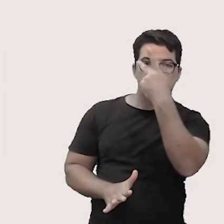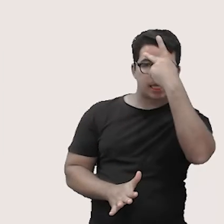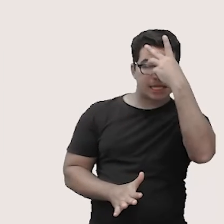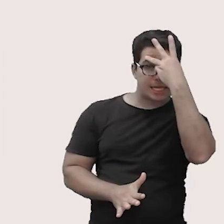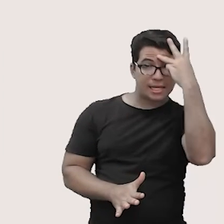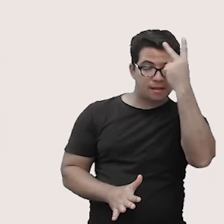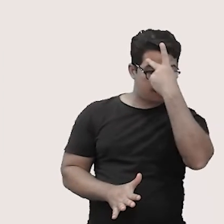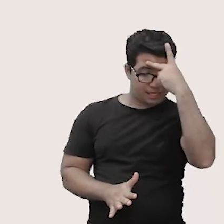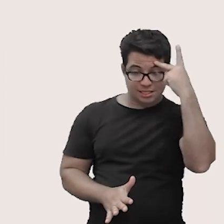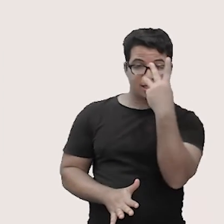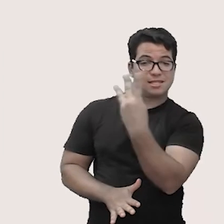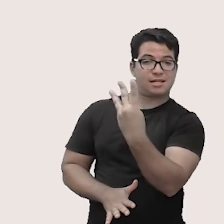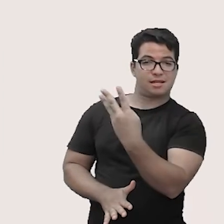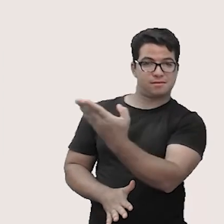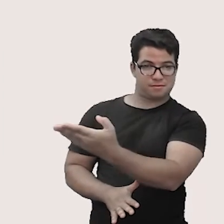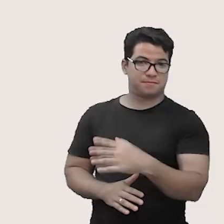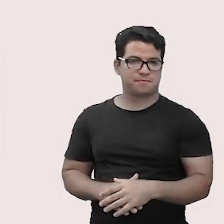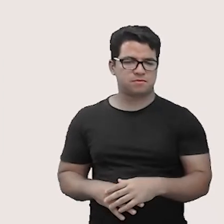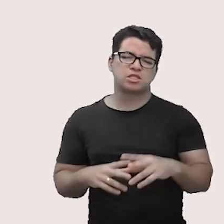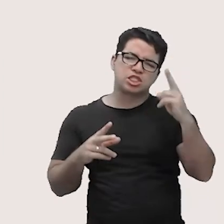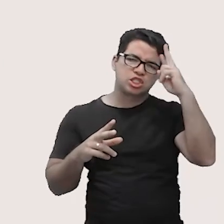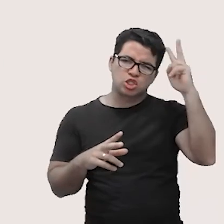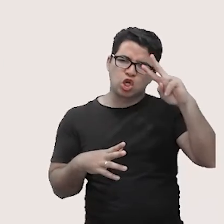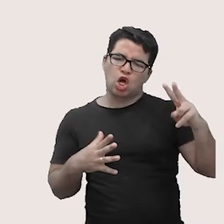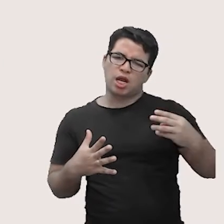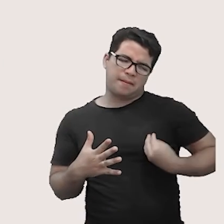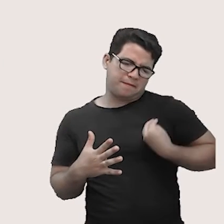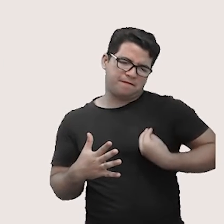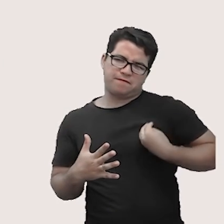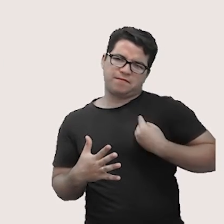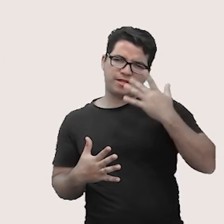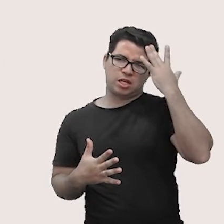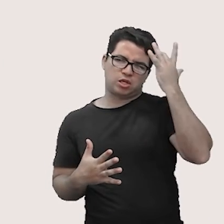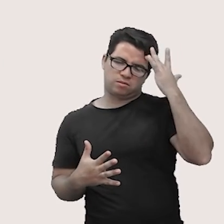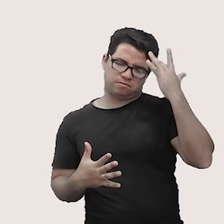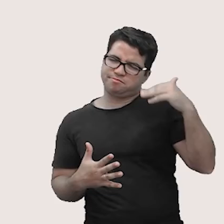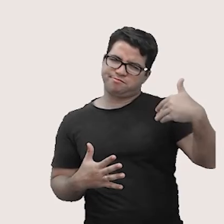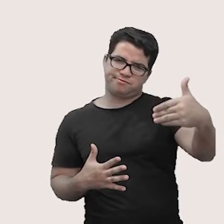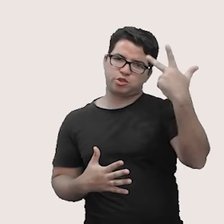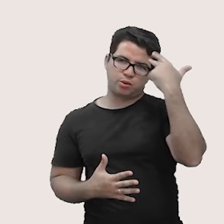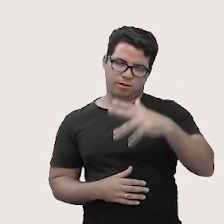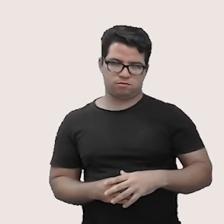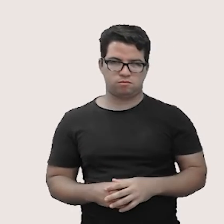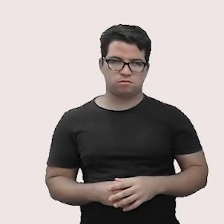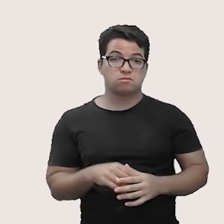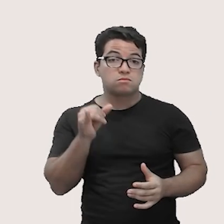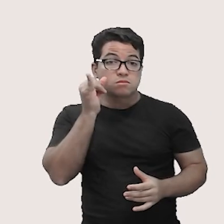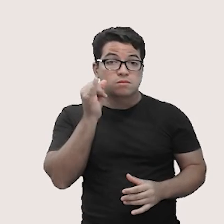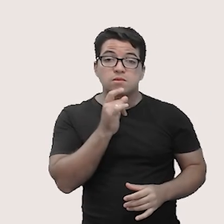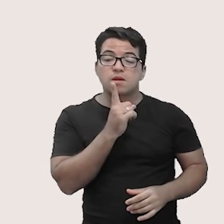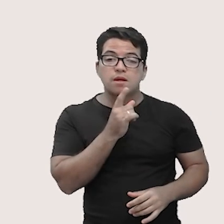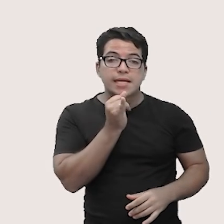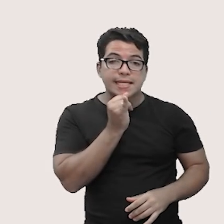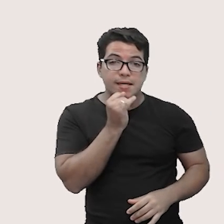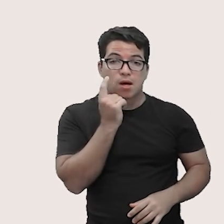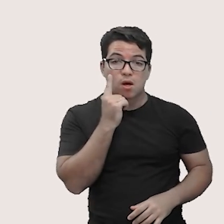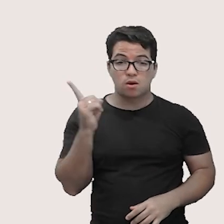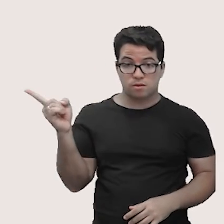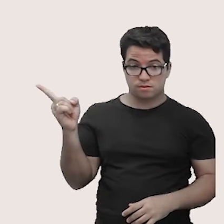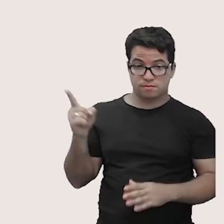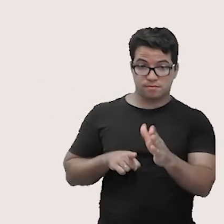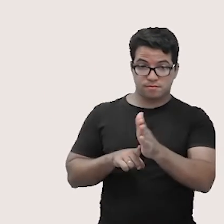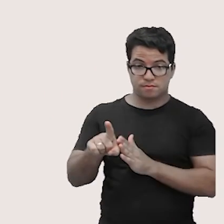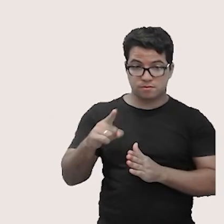ou do cotidiano. Então, ó, nessa questão aí eu tenho uma notícia que fala sobre